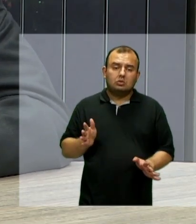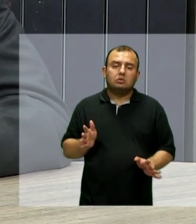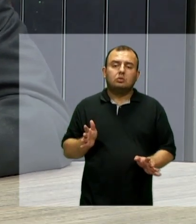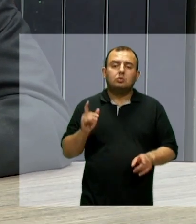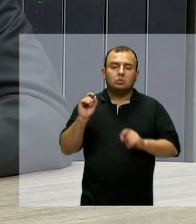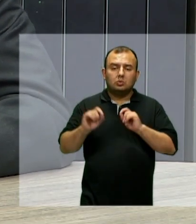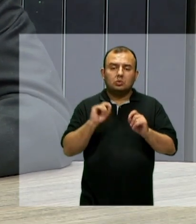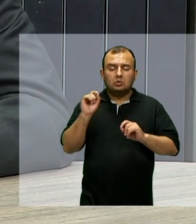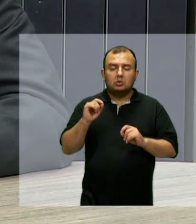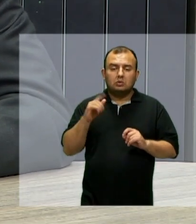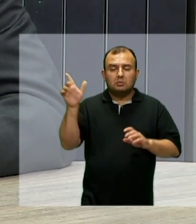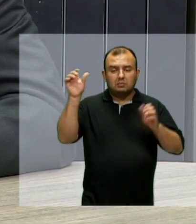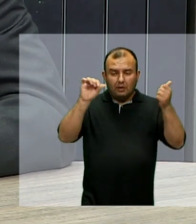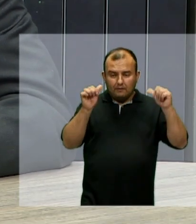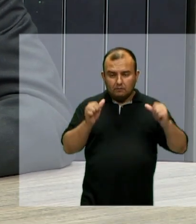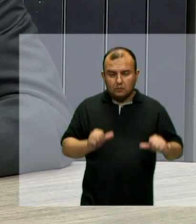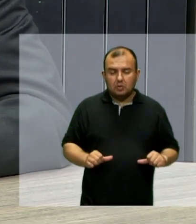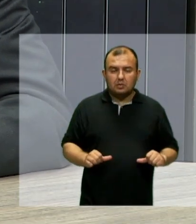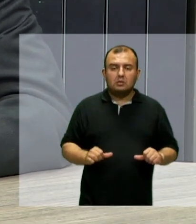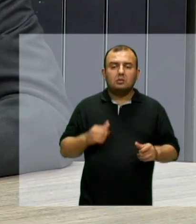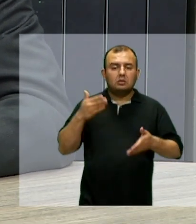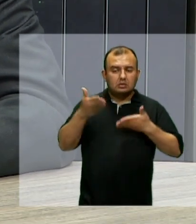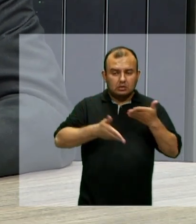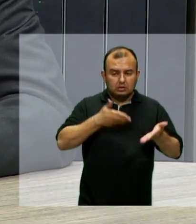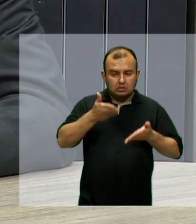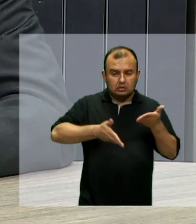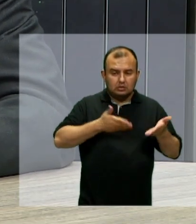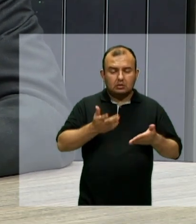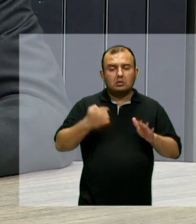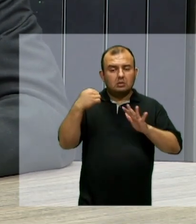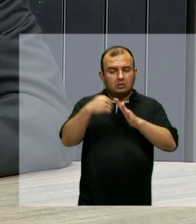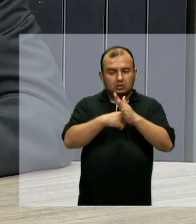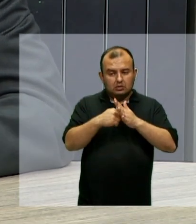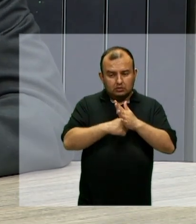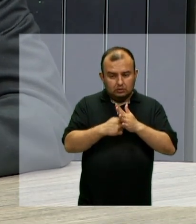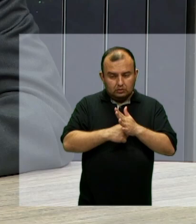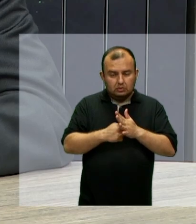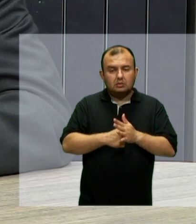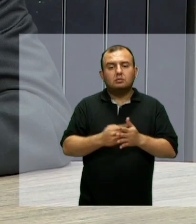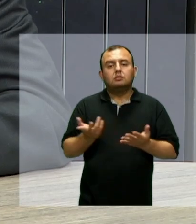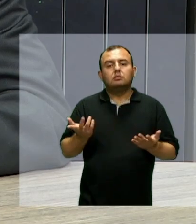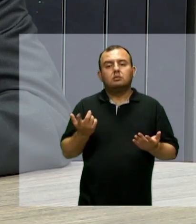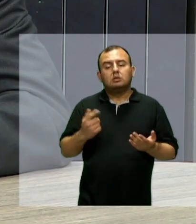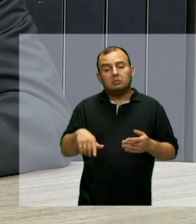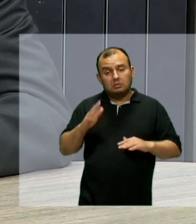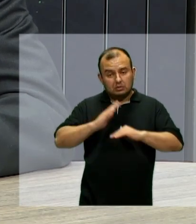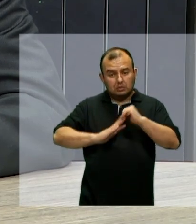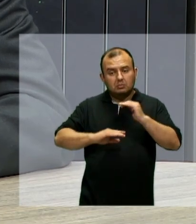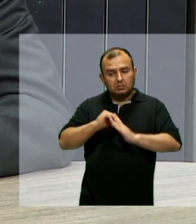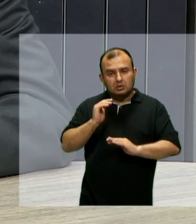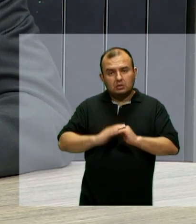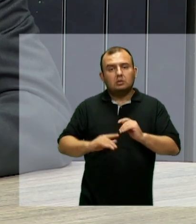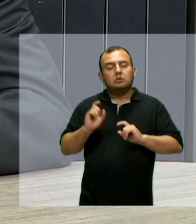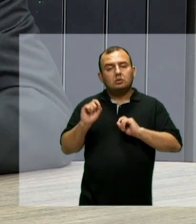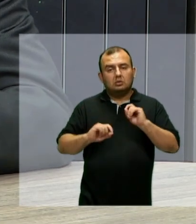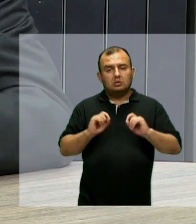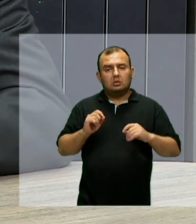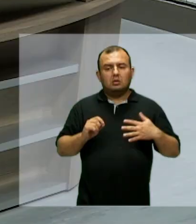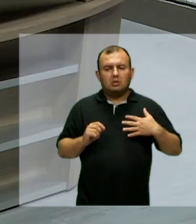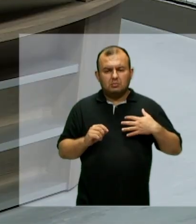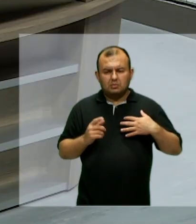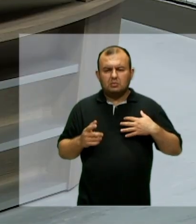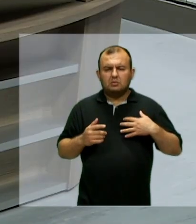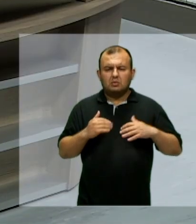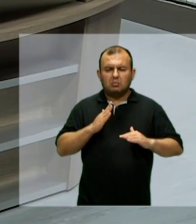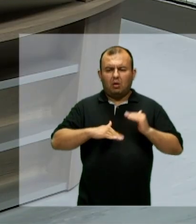pouquinho, já é mais para avaliar tratamento, às vezes pesquisar doença metastática, mas na prática a mamografia